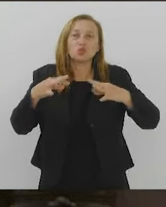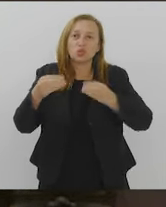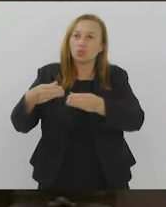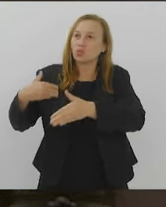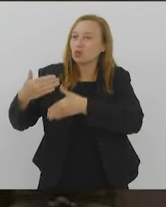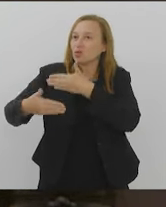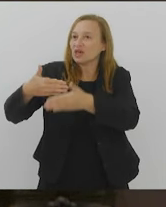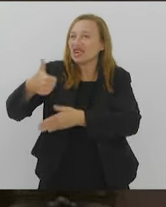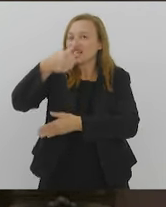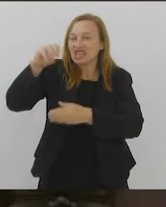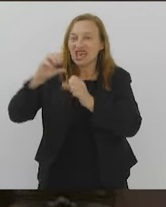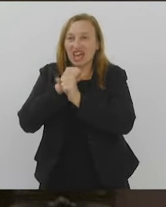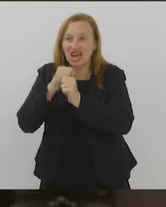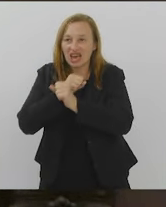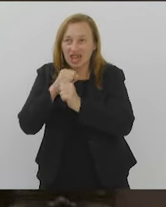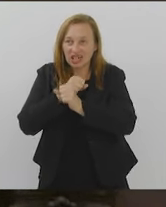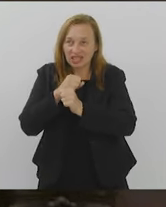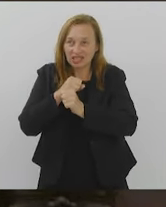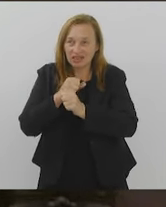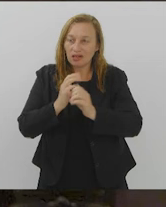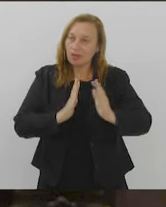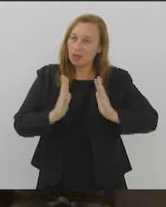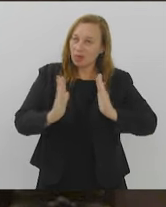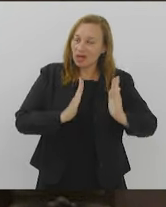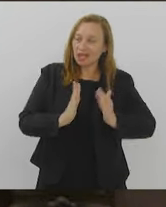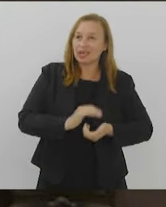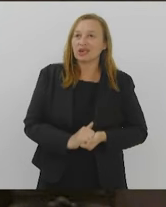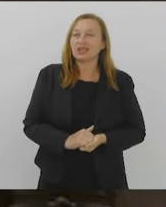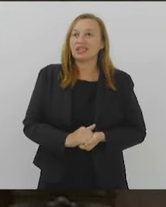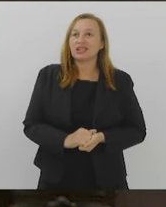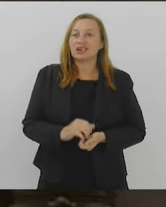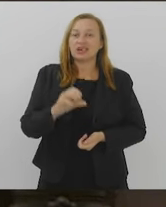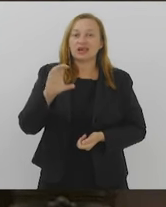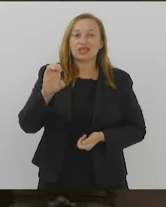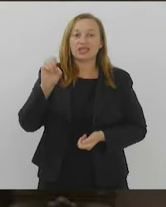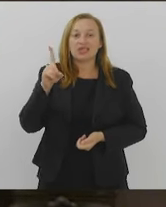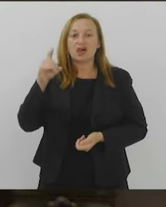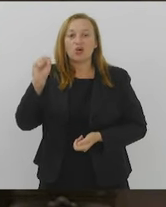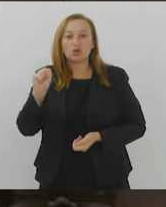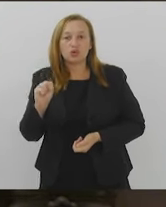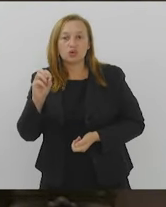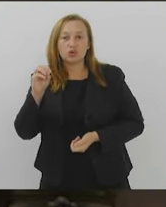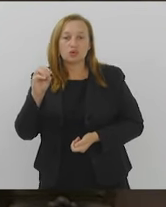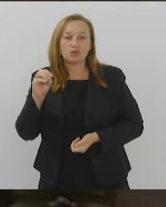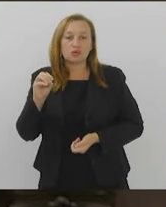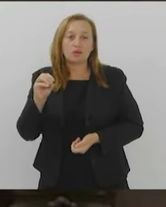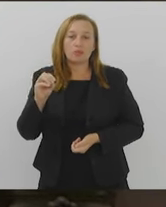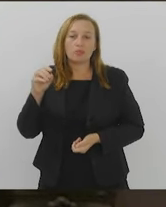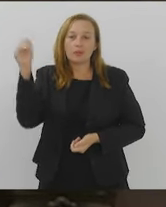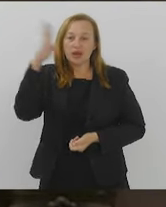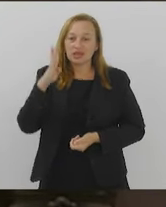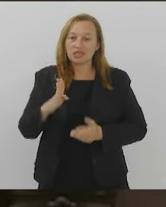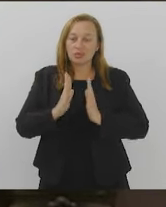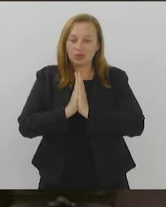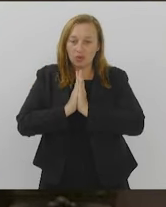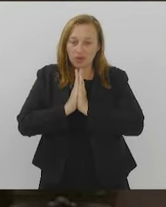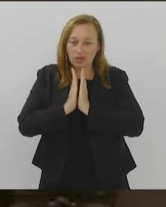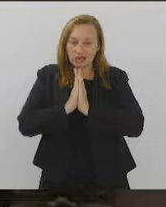100 anos, que estamos na fase, pastor Celso Brasil, para fazer uma oração. Tem um microfone aqui embaixo?